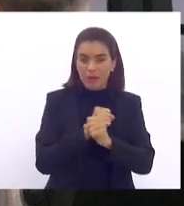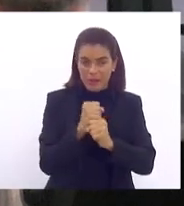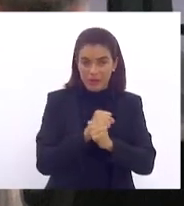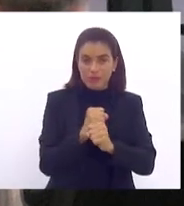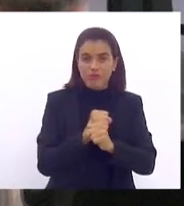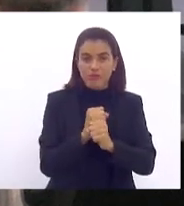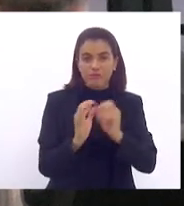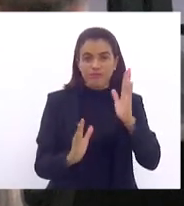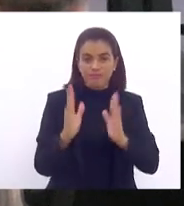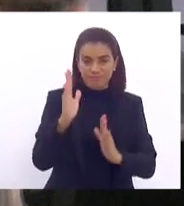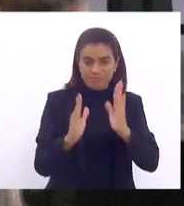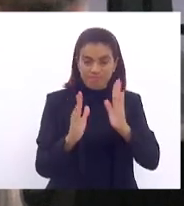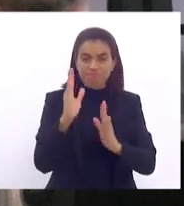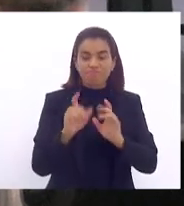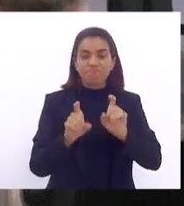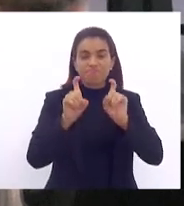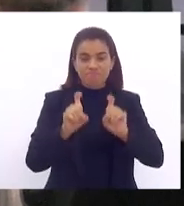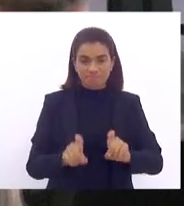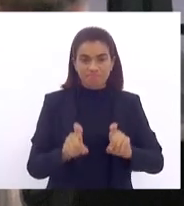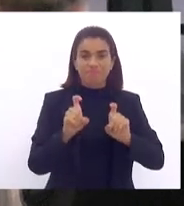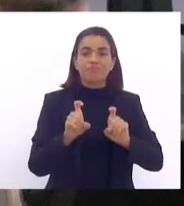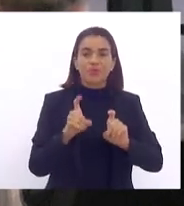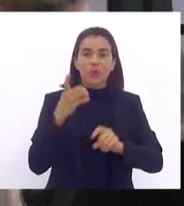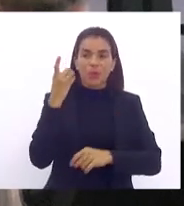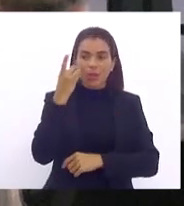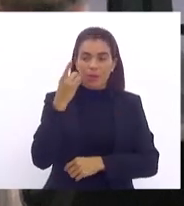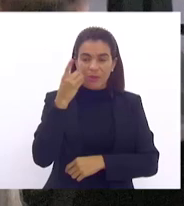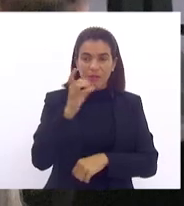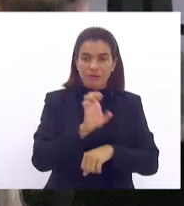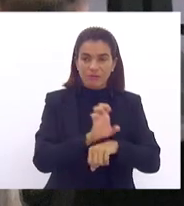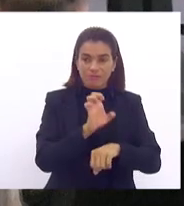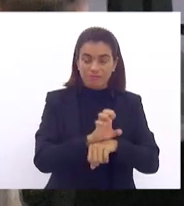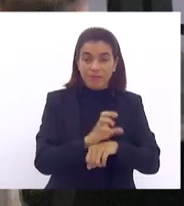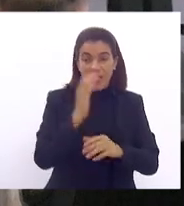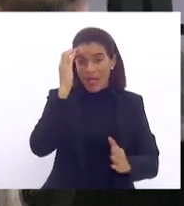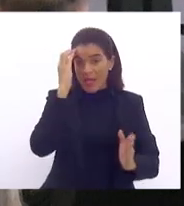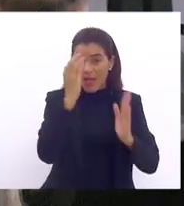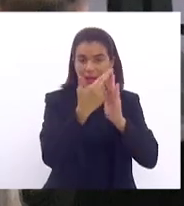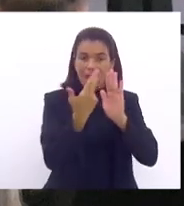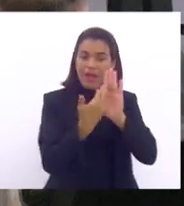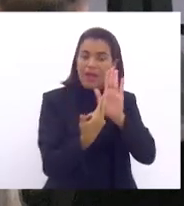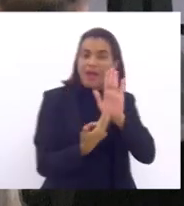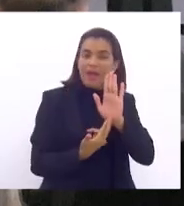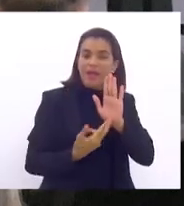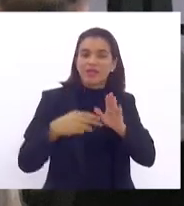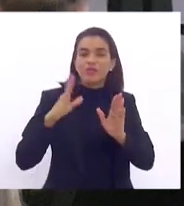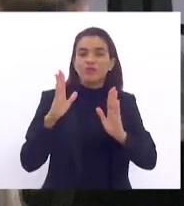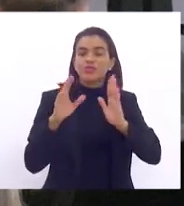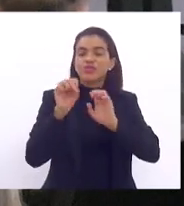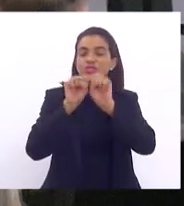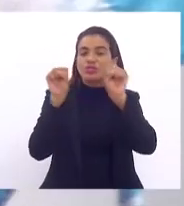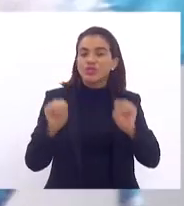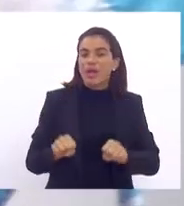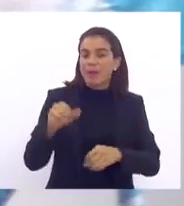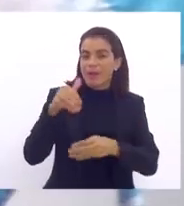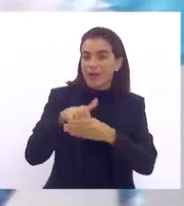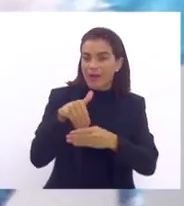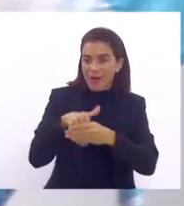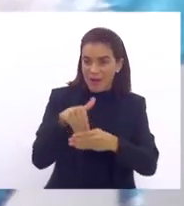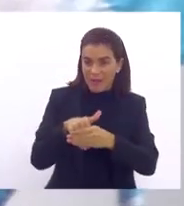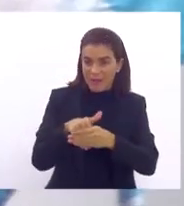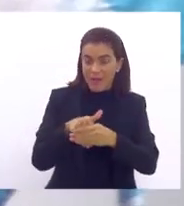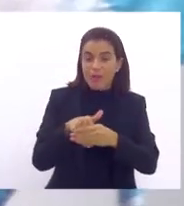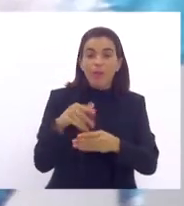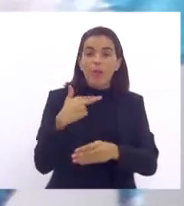estaduais aplicando-se-lhes as regras desta constituição sobre sistema eleitoral em violabilidade